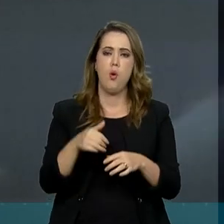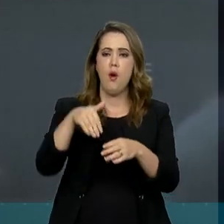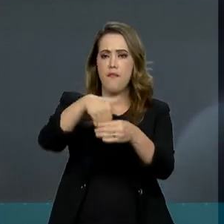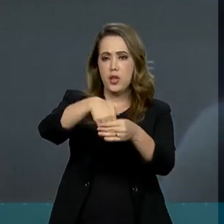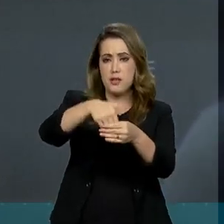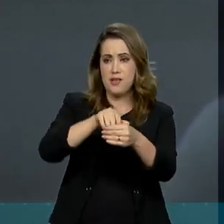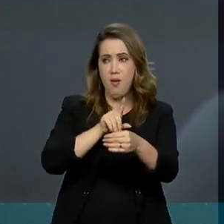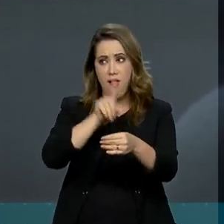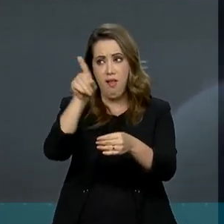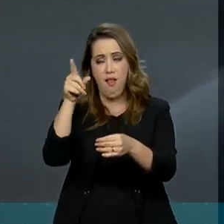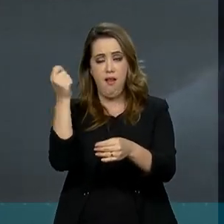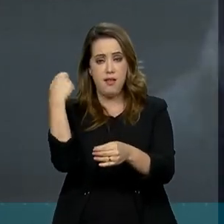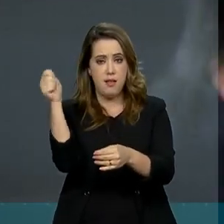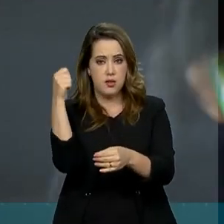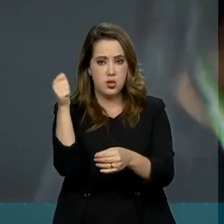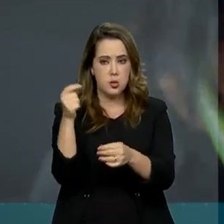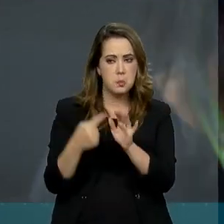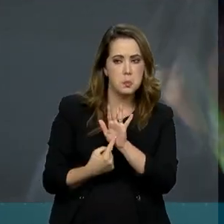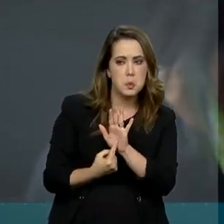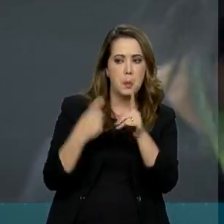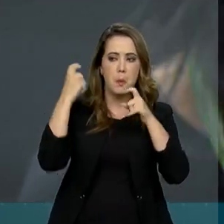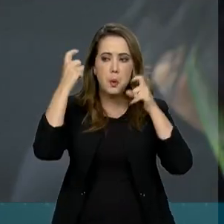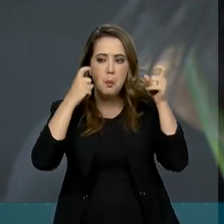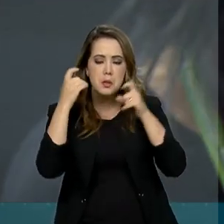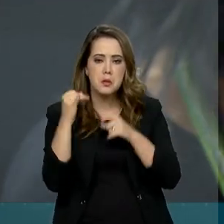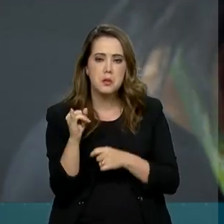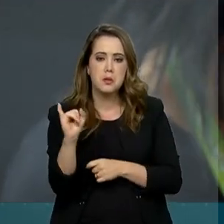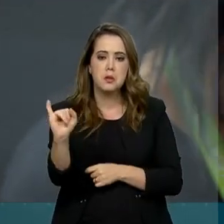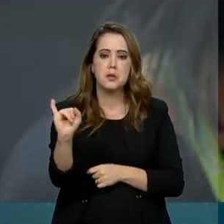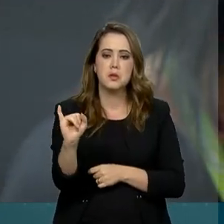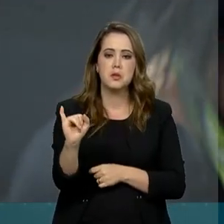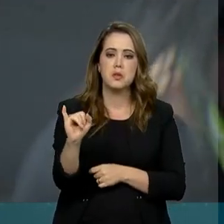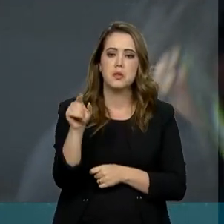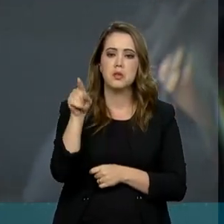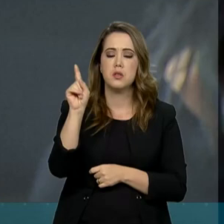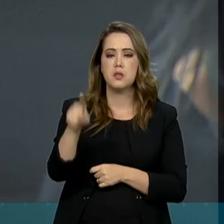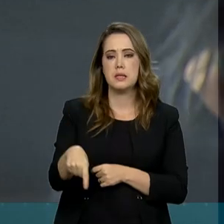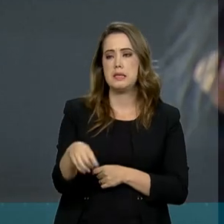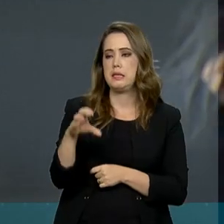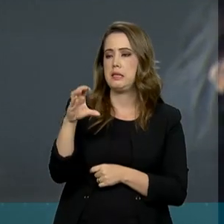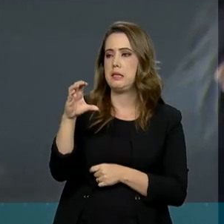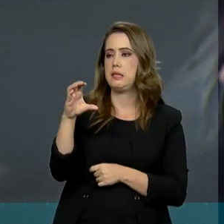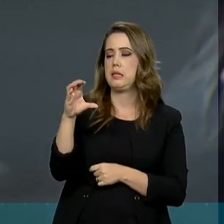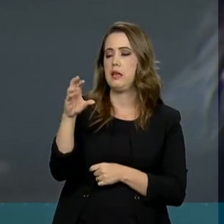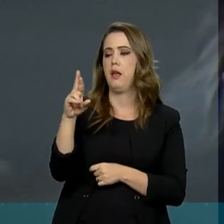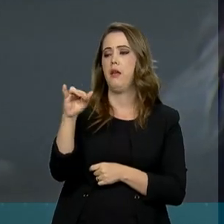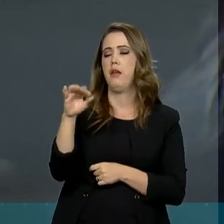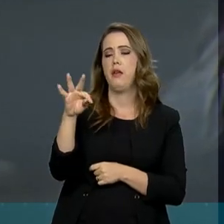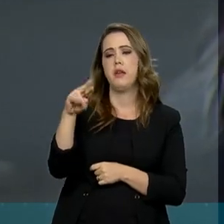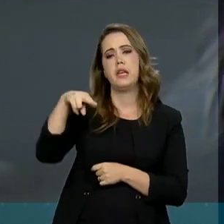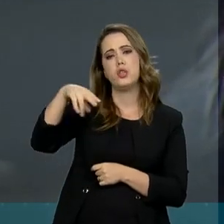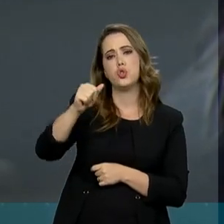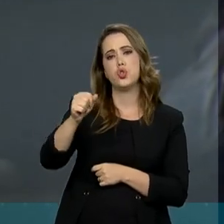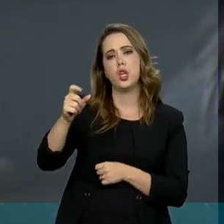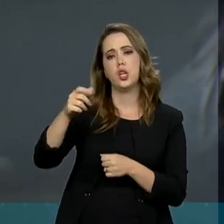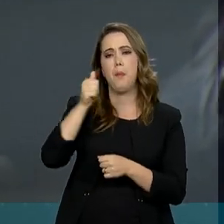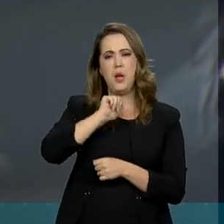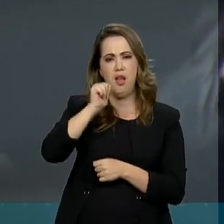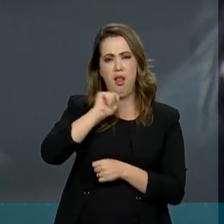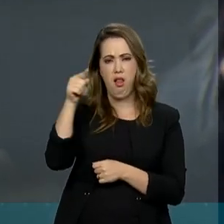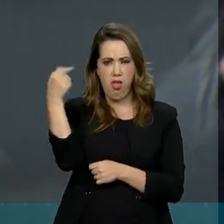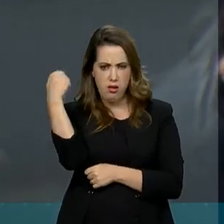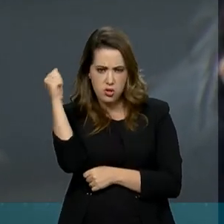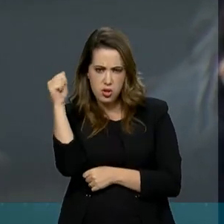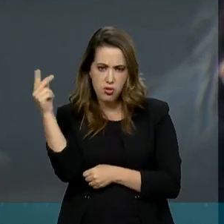uma certa preocupação é com a volta do kirchnerismo ao poder né é eu queria saber se é